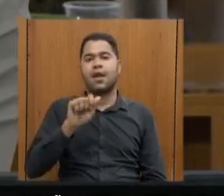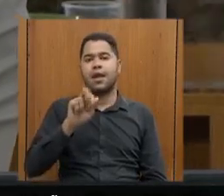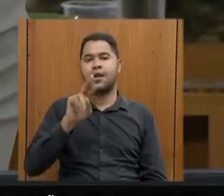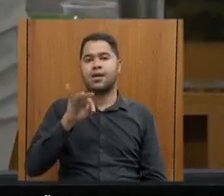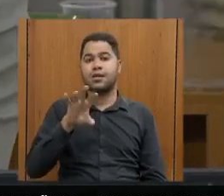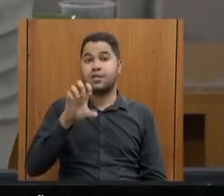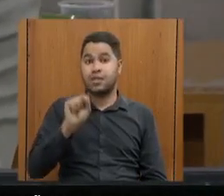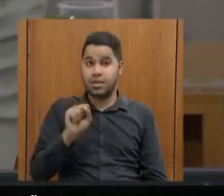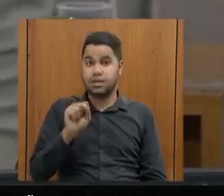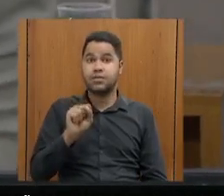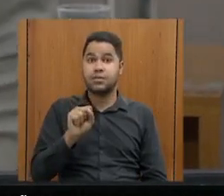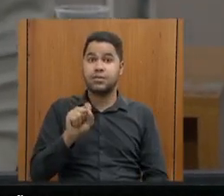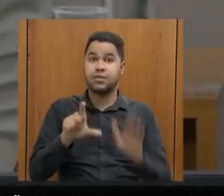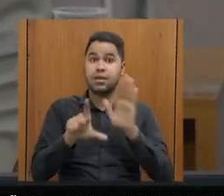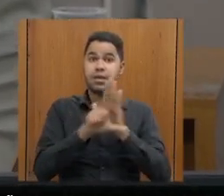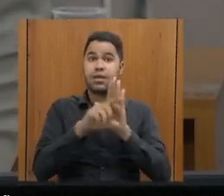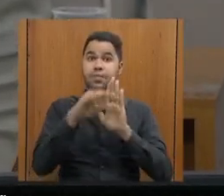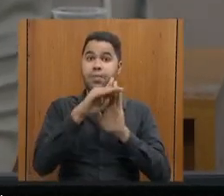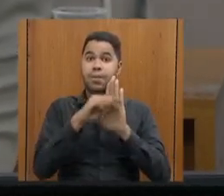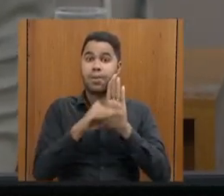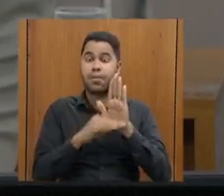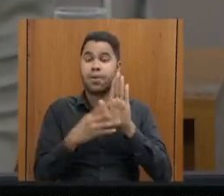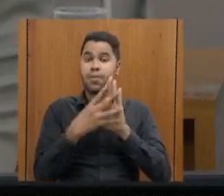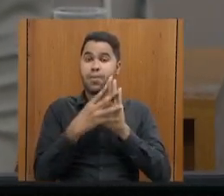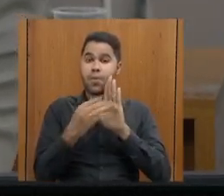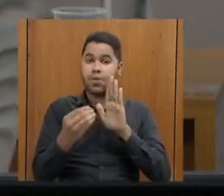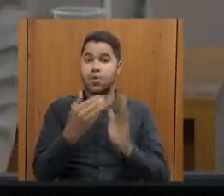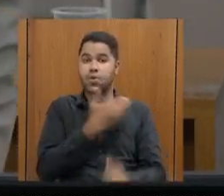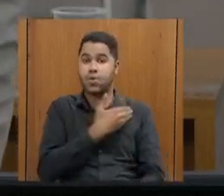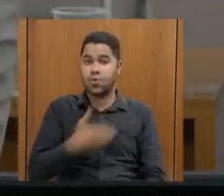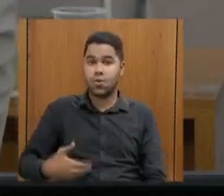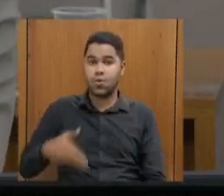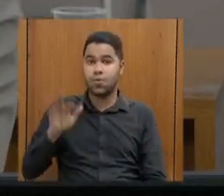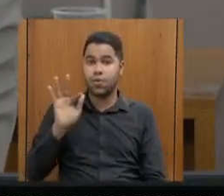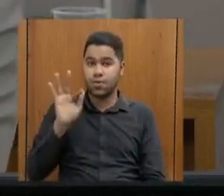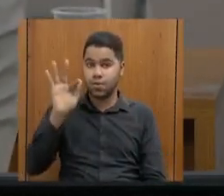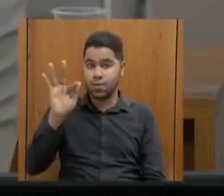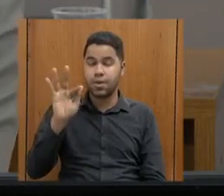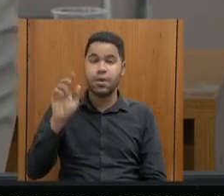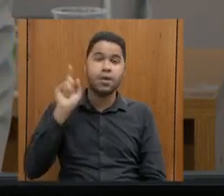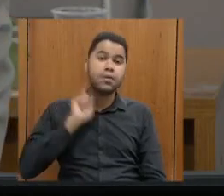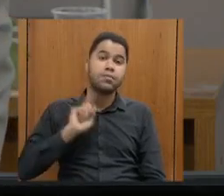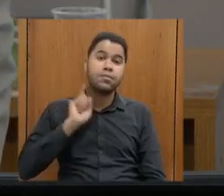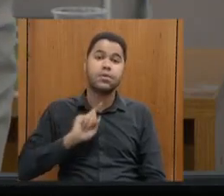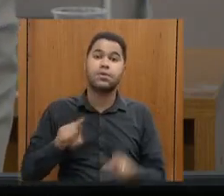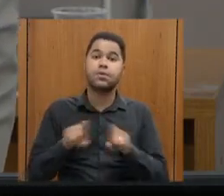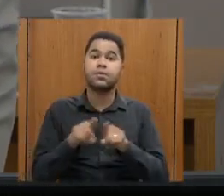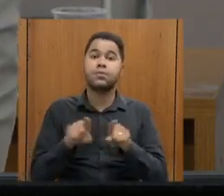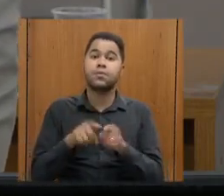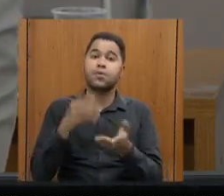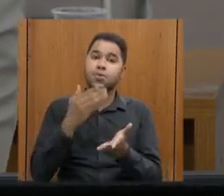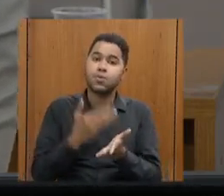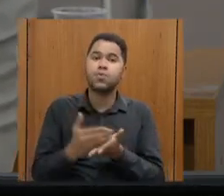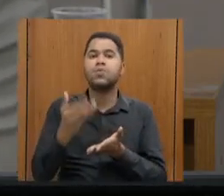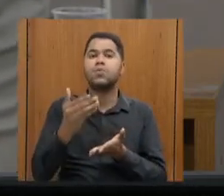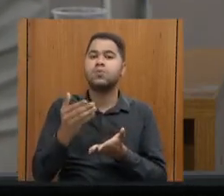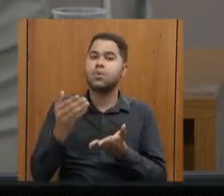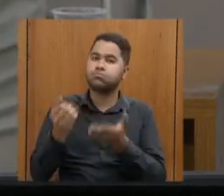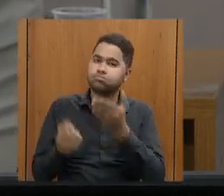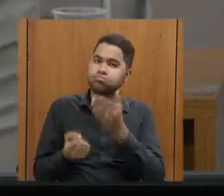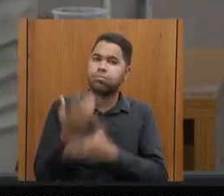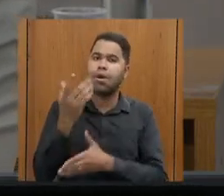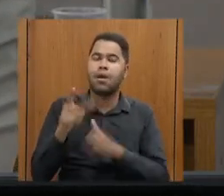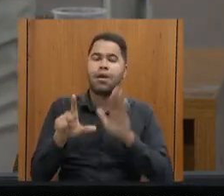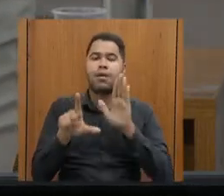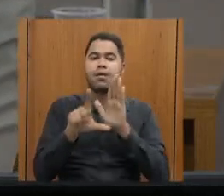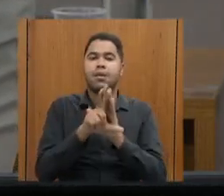trabalharam essa lei que serviu de modelo para o governo federal né Minas inclusive tá iniciando já está inaugurando